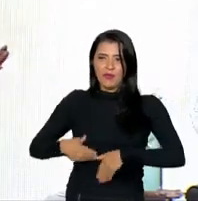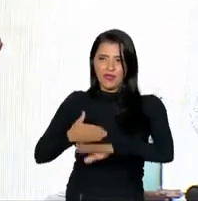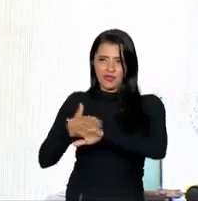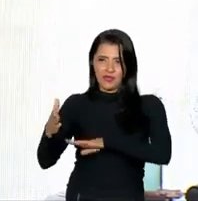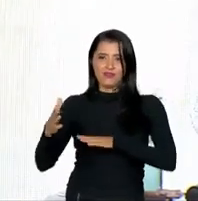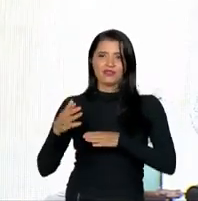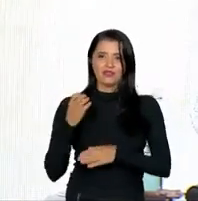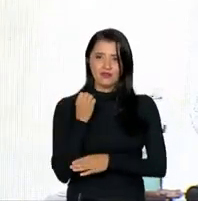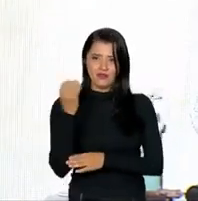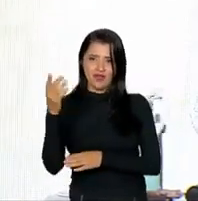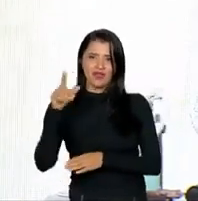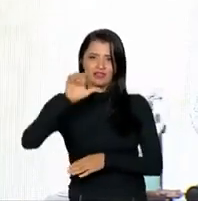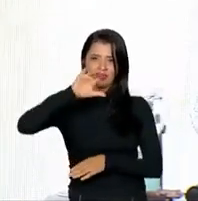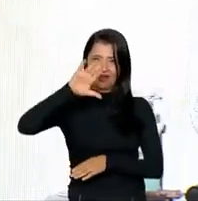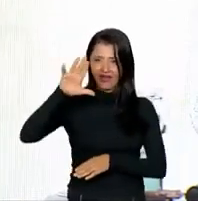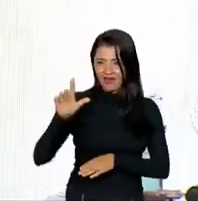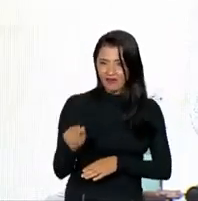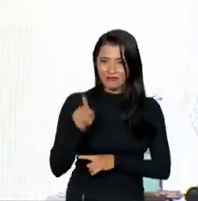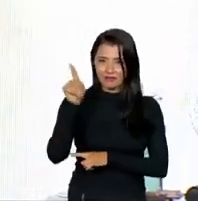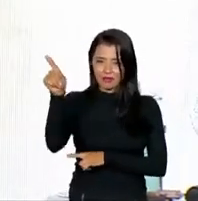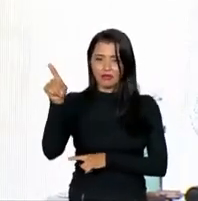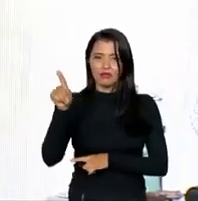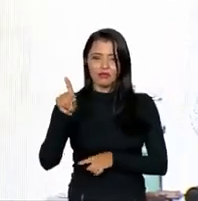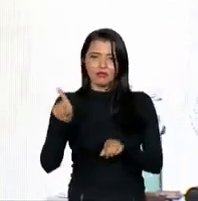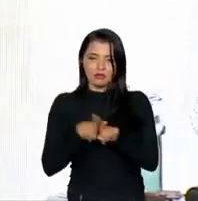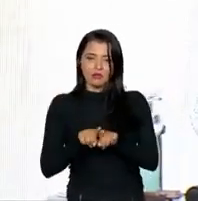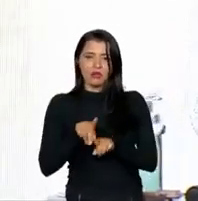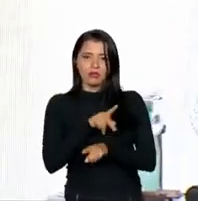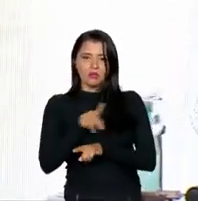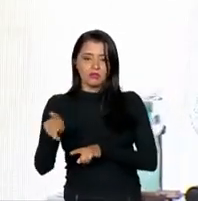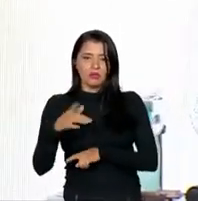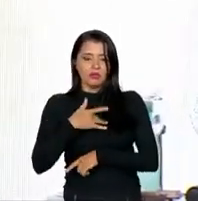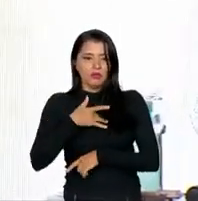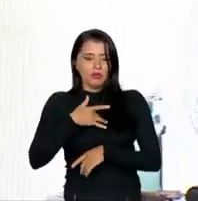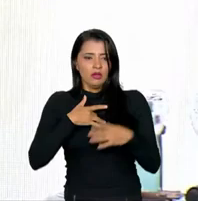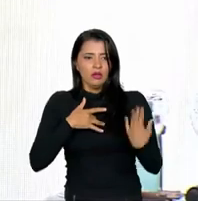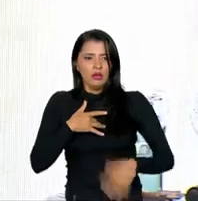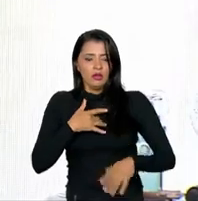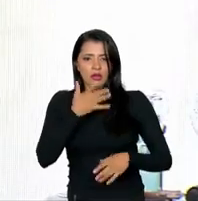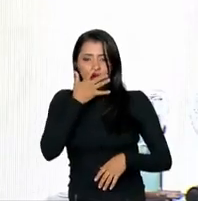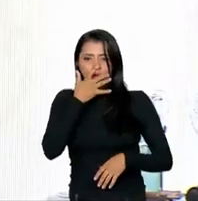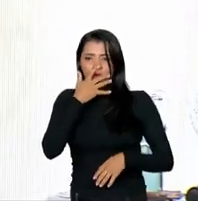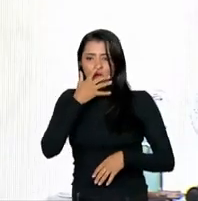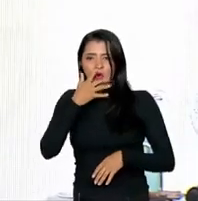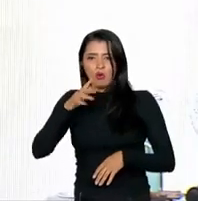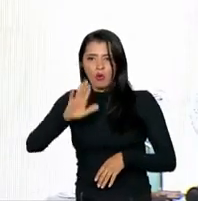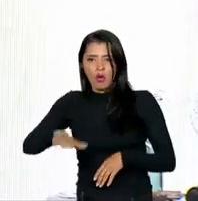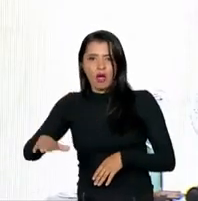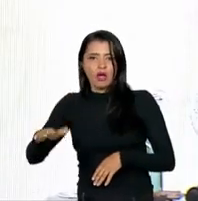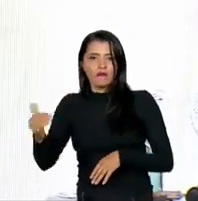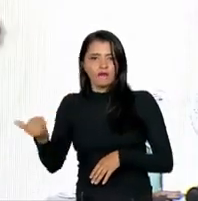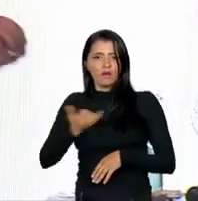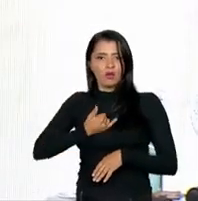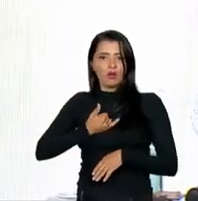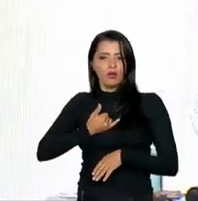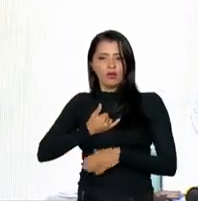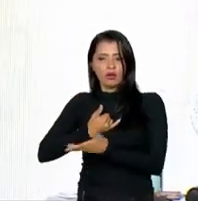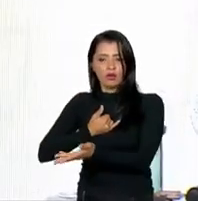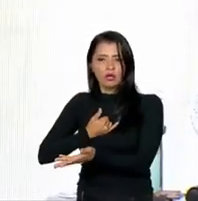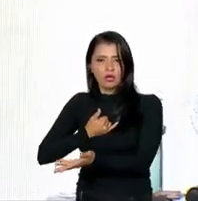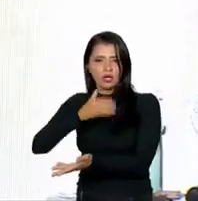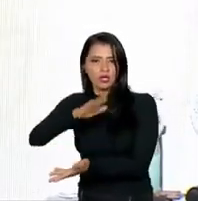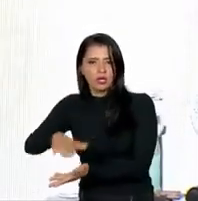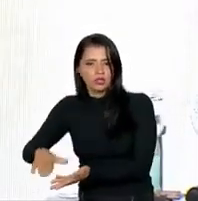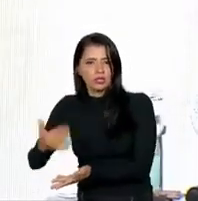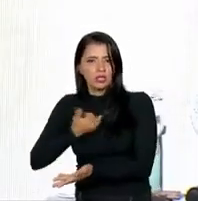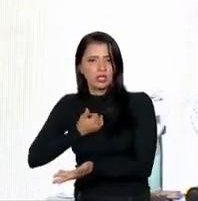da África, e o quanto que o presidente ficou tocado e mexido quando aquela criança falou aquilo. E veio na